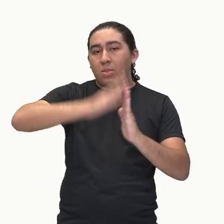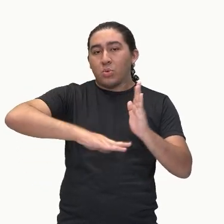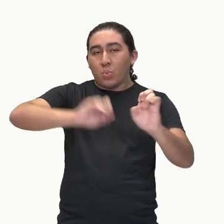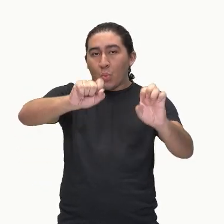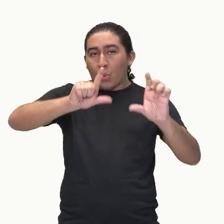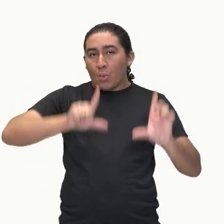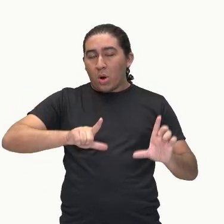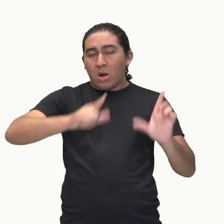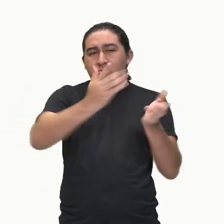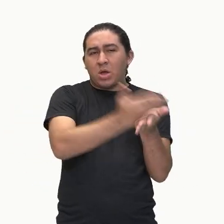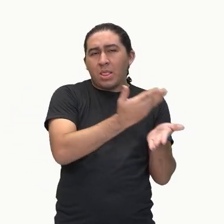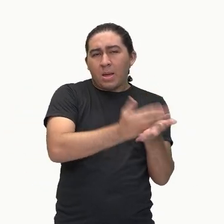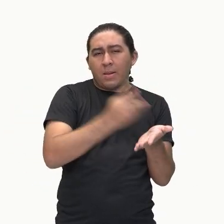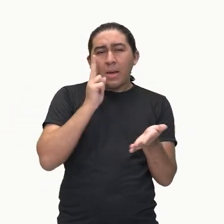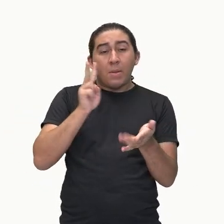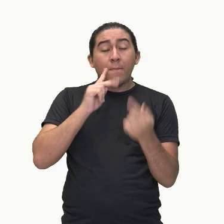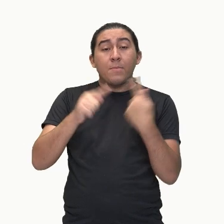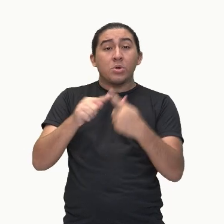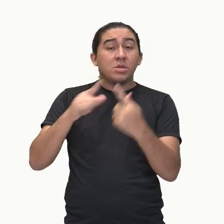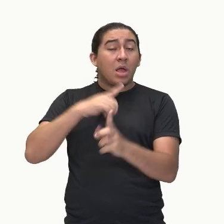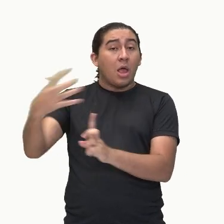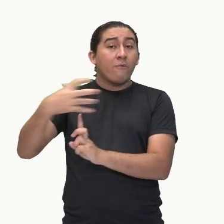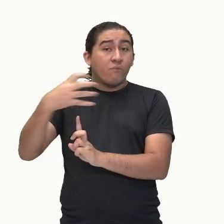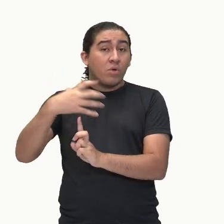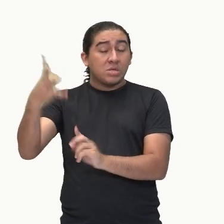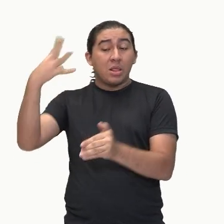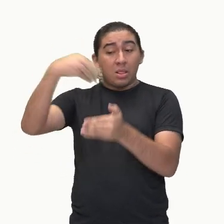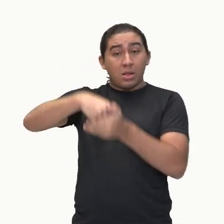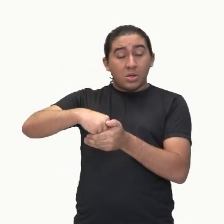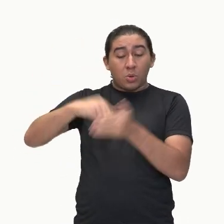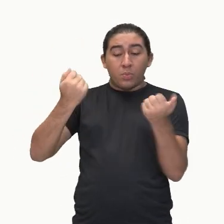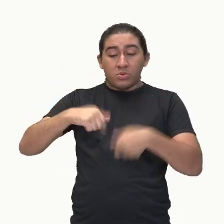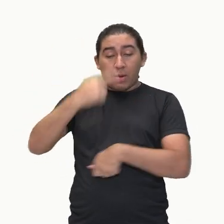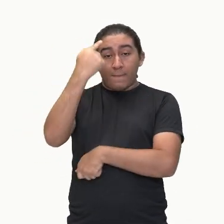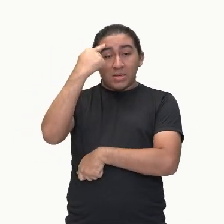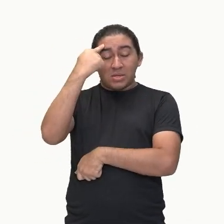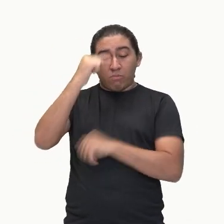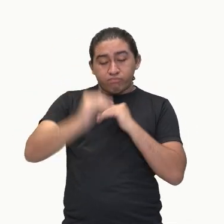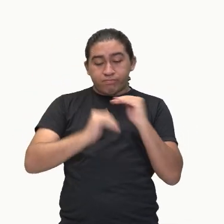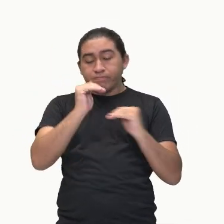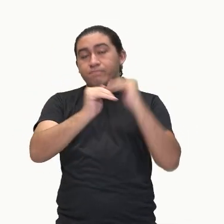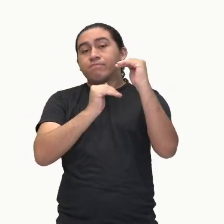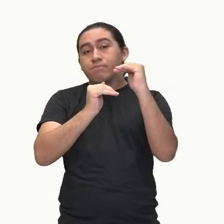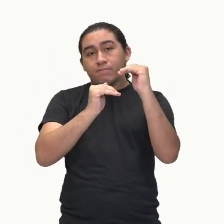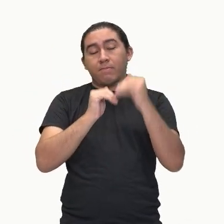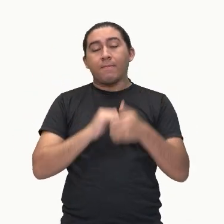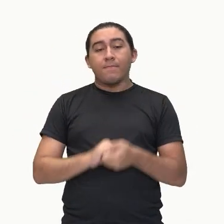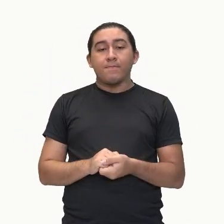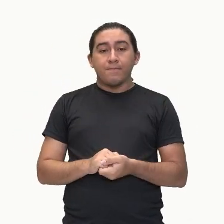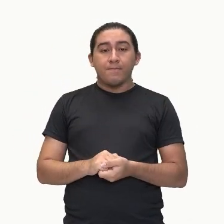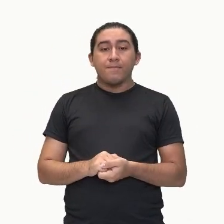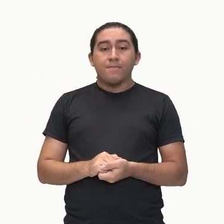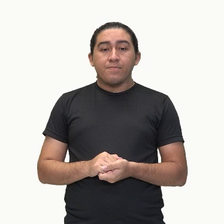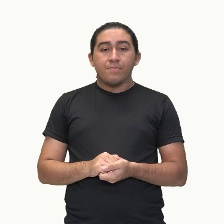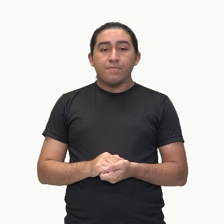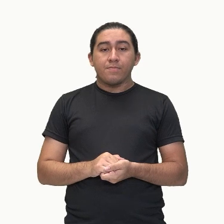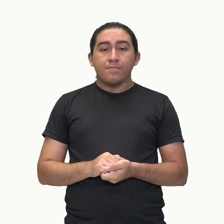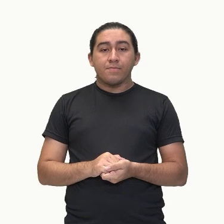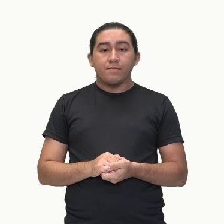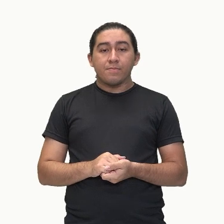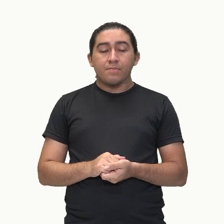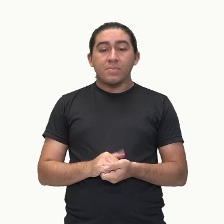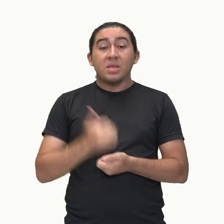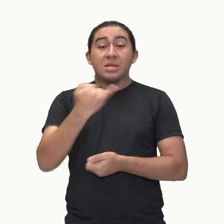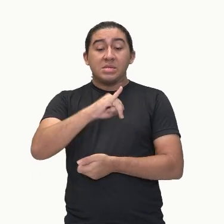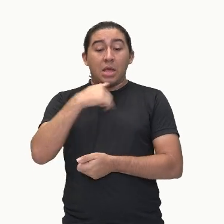influência interna para eu poder me desenvolver. A partir do momento que eu passo a